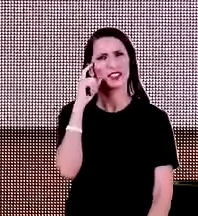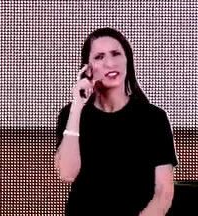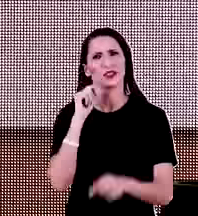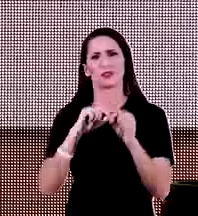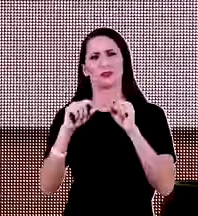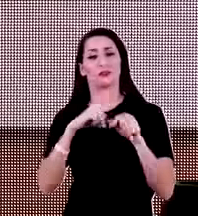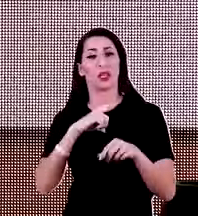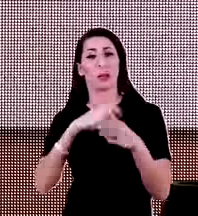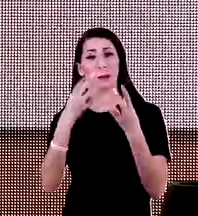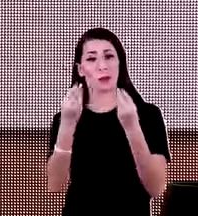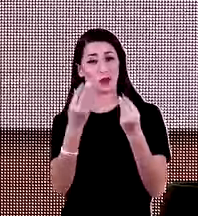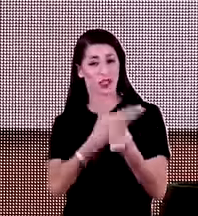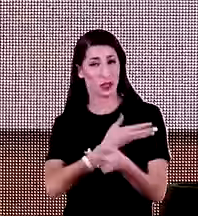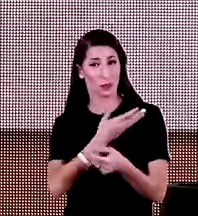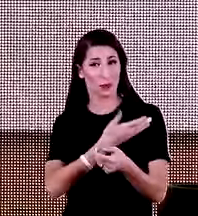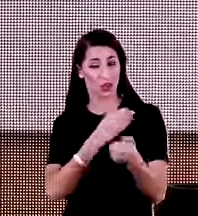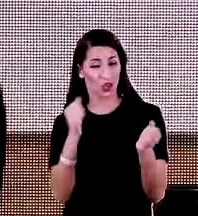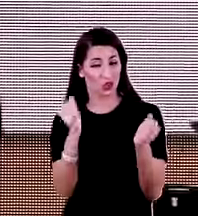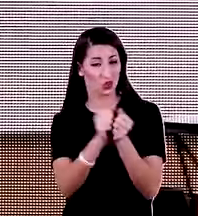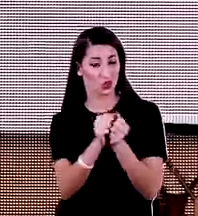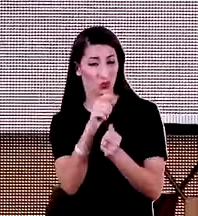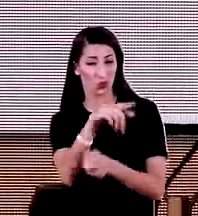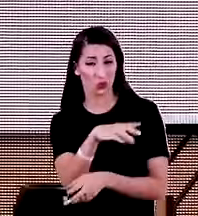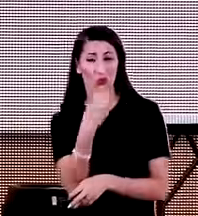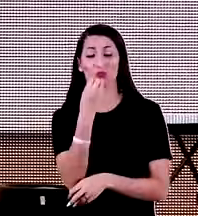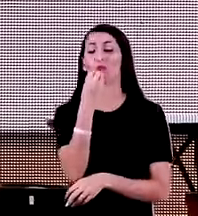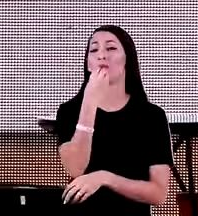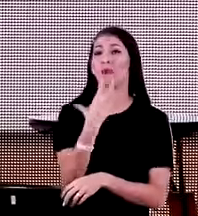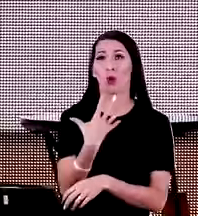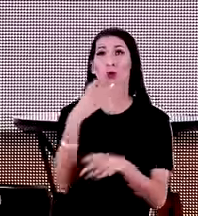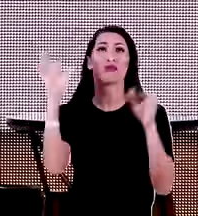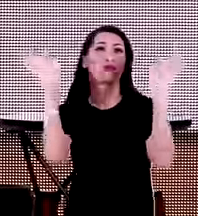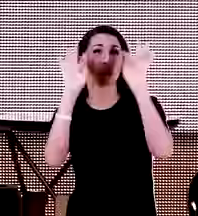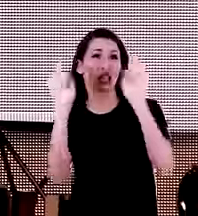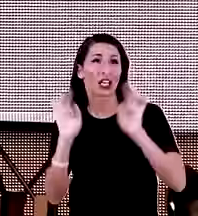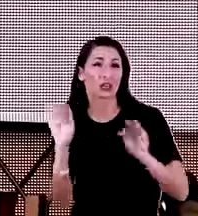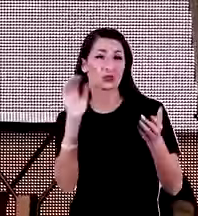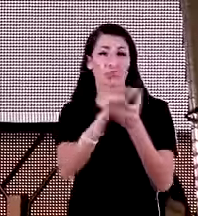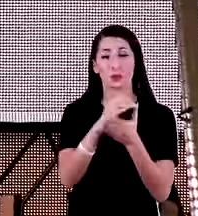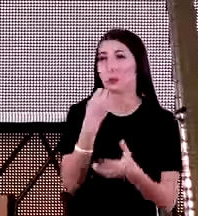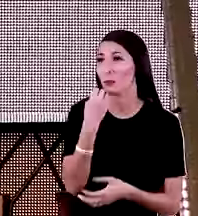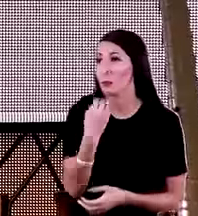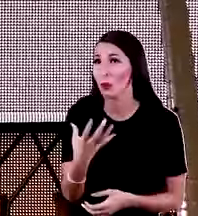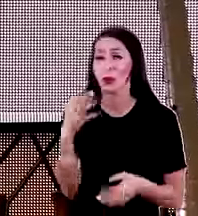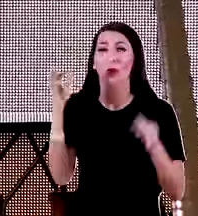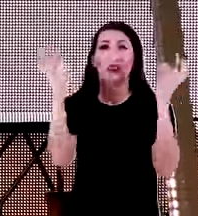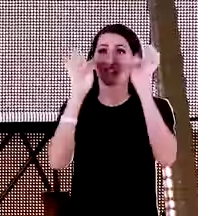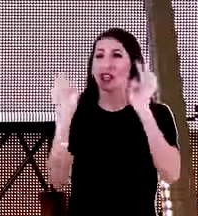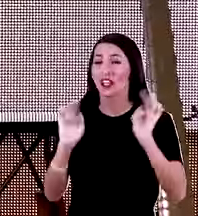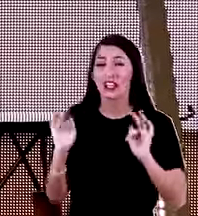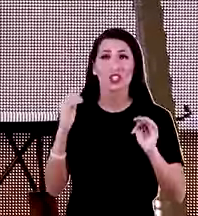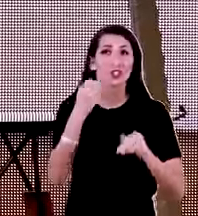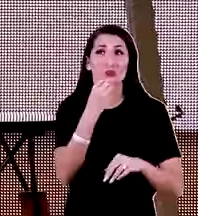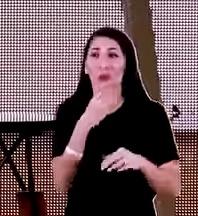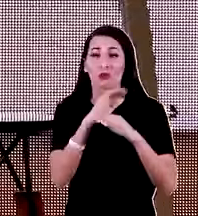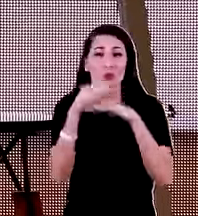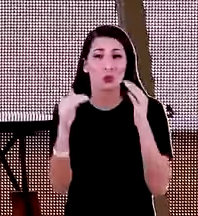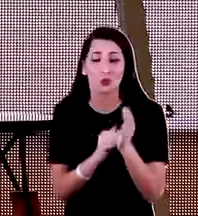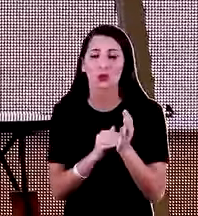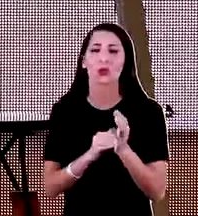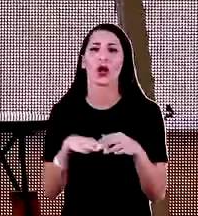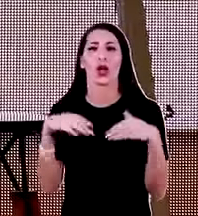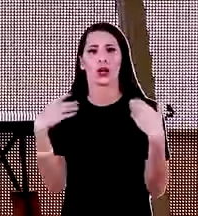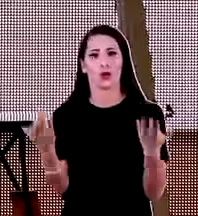tantas amigas junto de você, quando tá tudo bem, você tá feliz, a coisa tá boa, o casamento tá bem, tá tudo bem, elas estão ali. Basta você